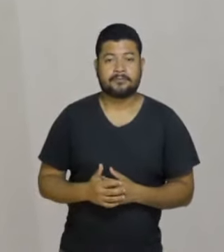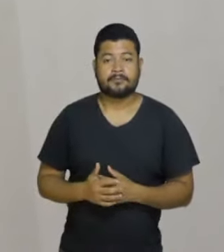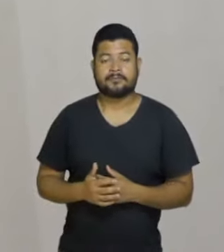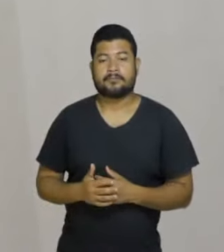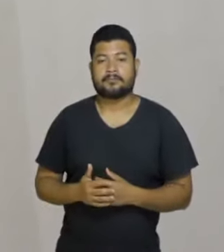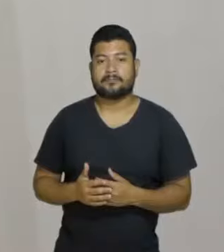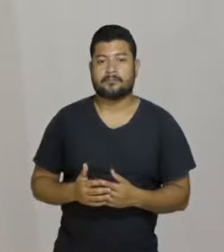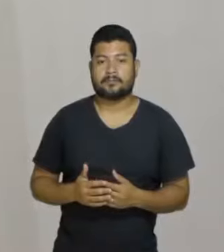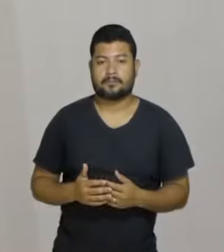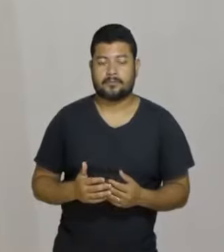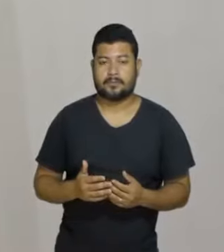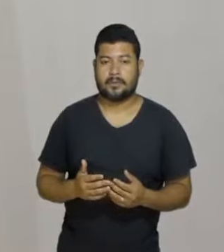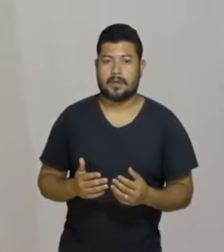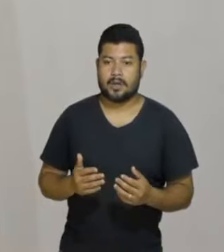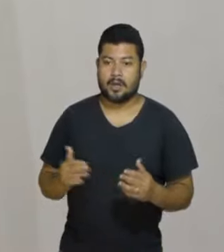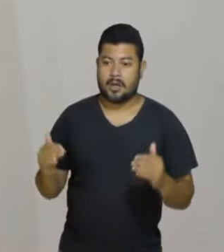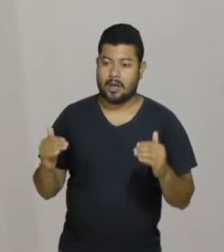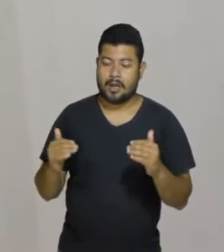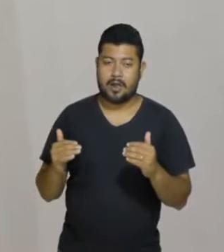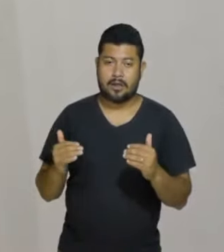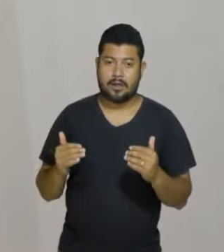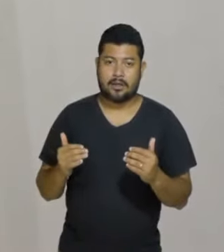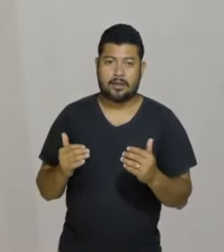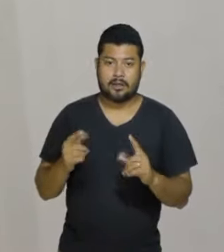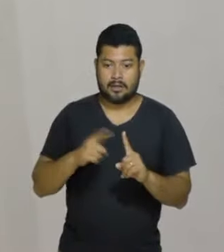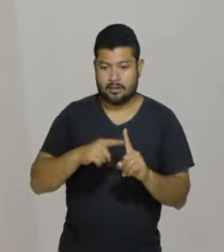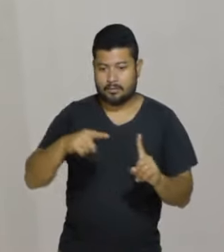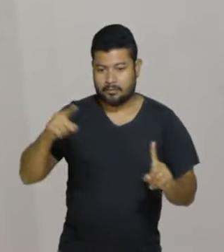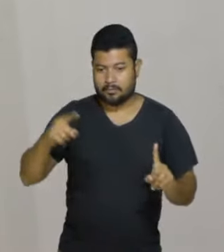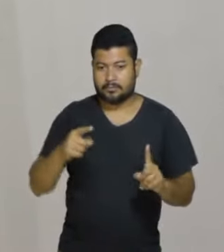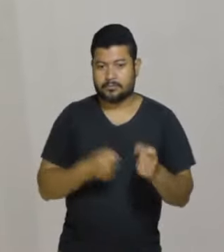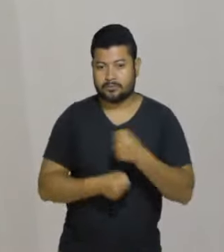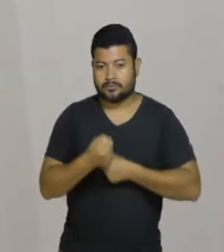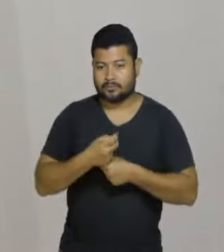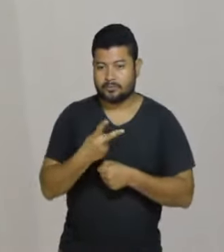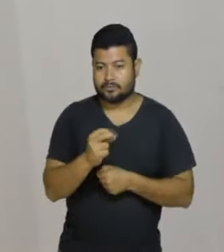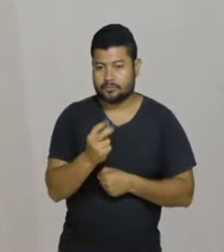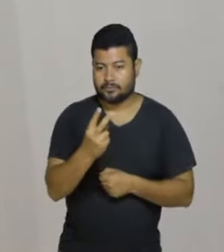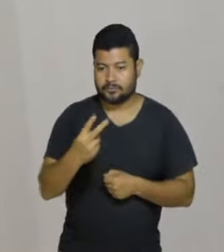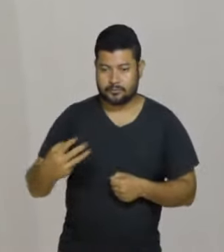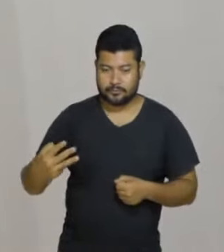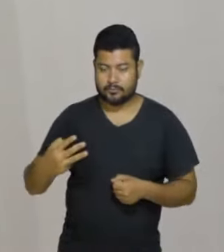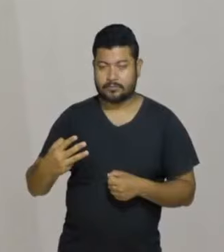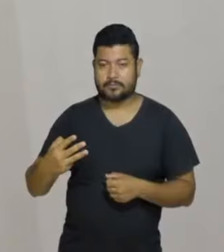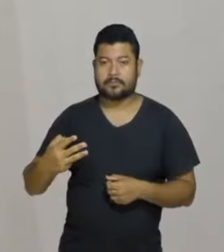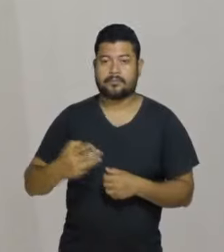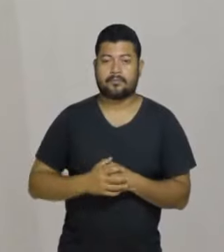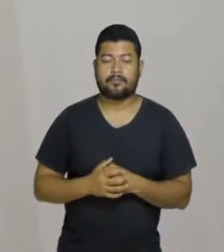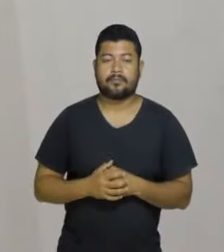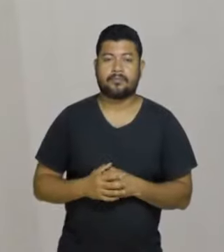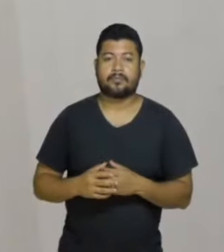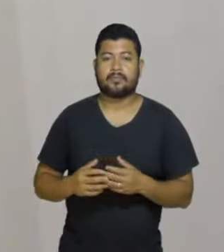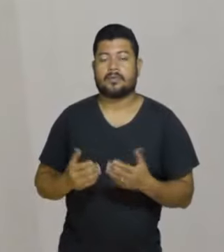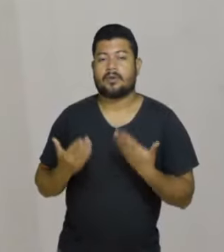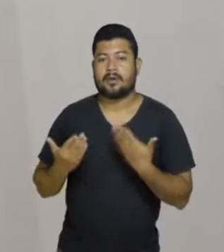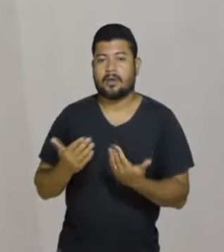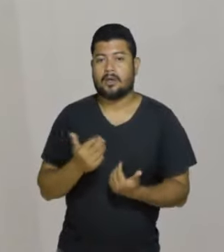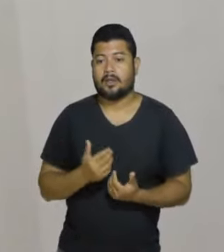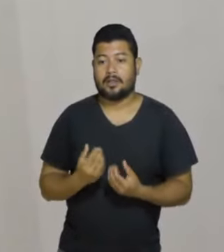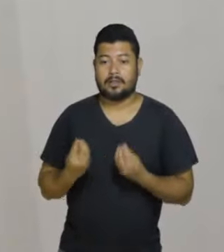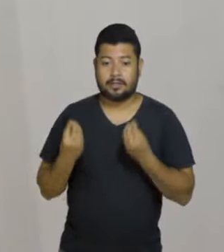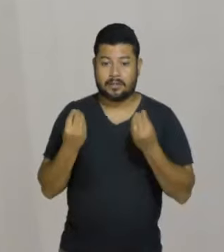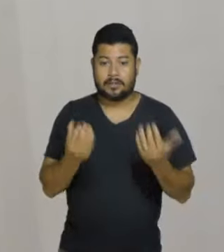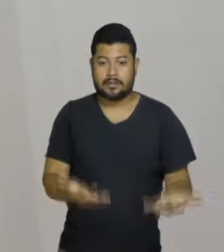de 2023 da Conab em Santa Catarina, foram entregues às organizações de apoio social